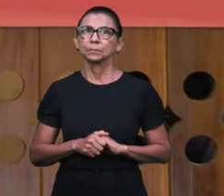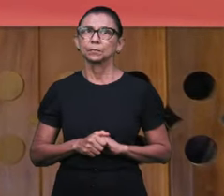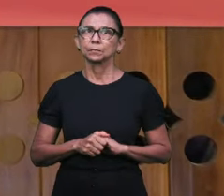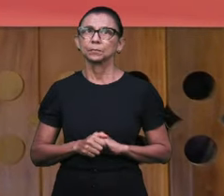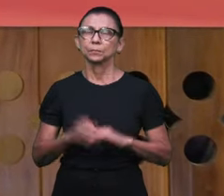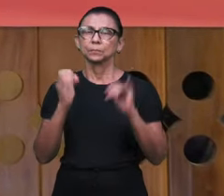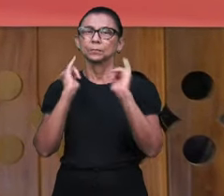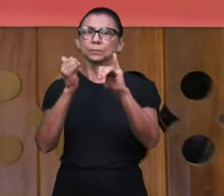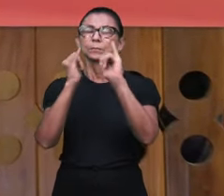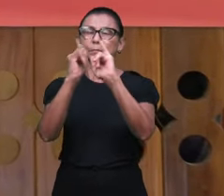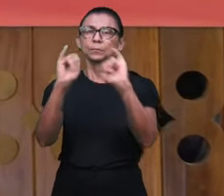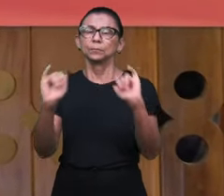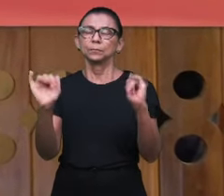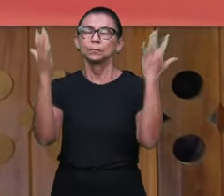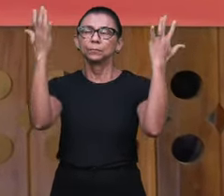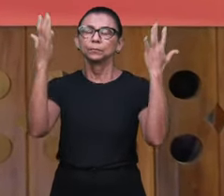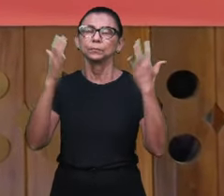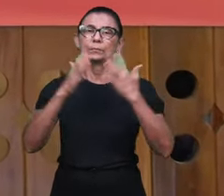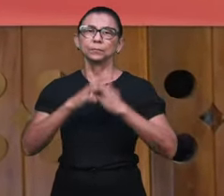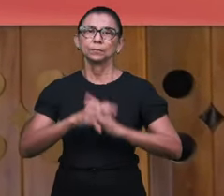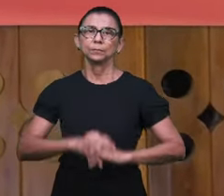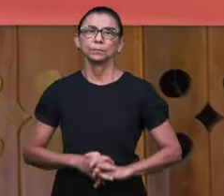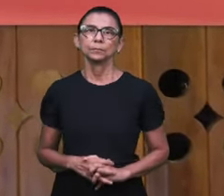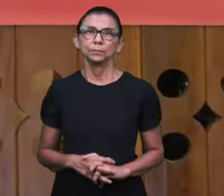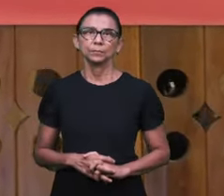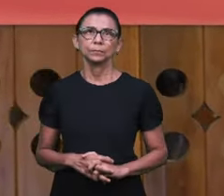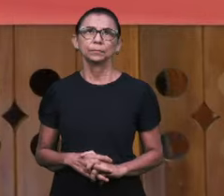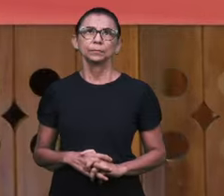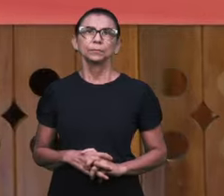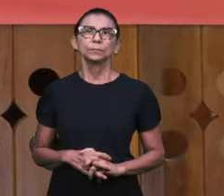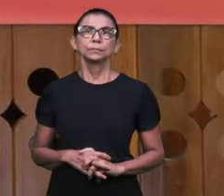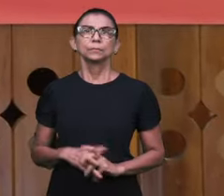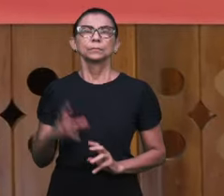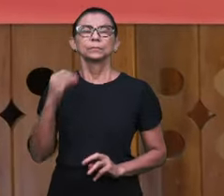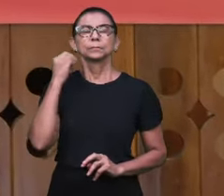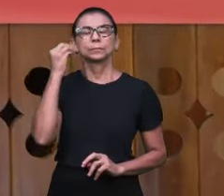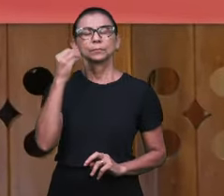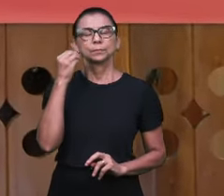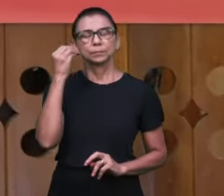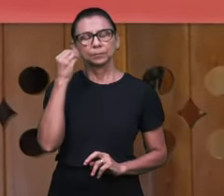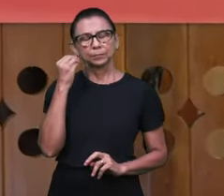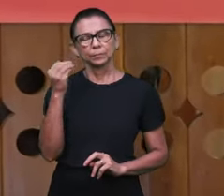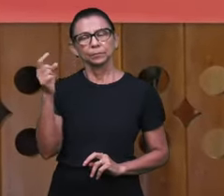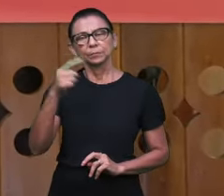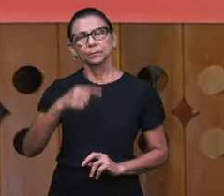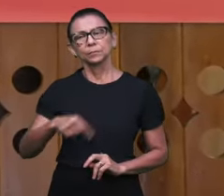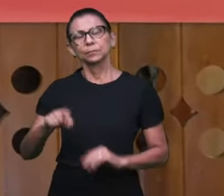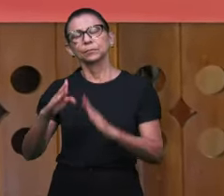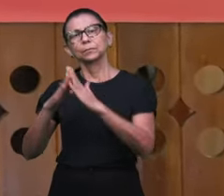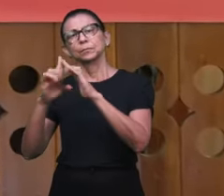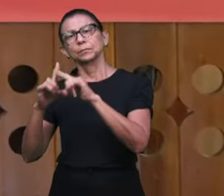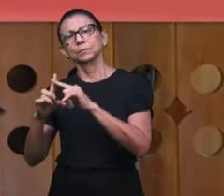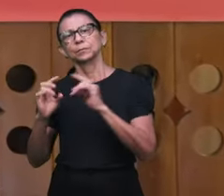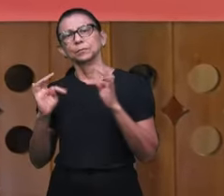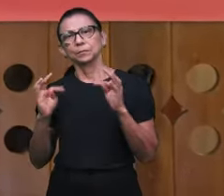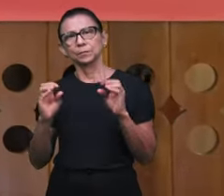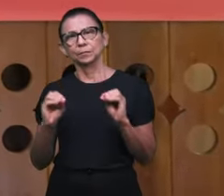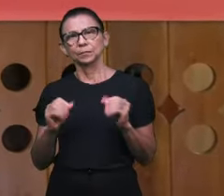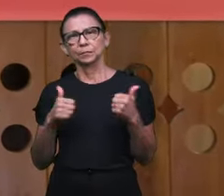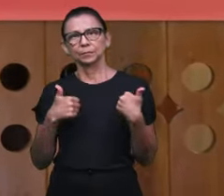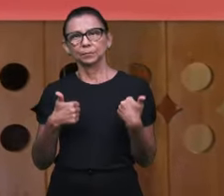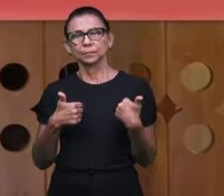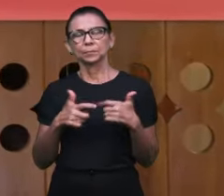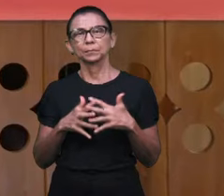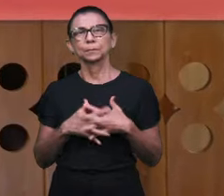que continua falando o nosso coração, experiência vivida, participação da igreja e tudo mais, tá certo? Muito